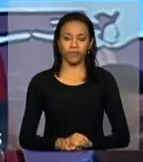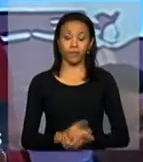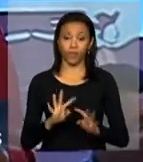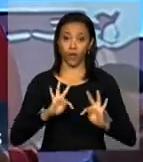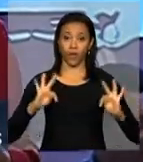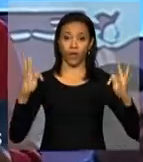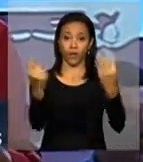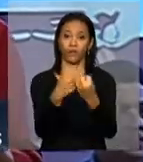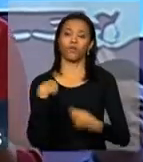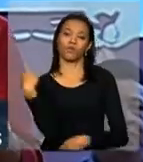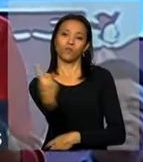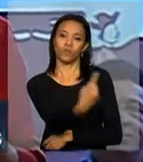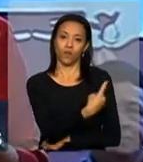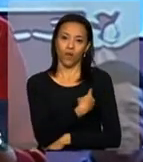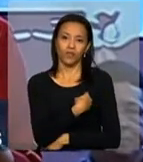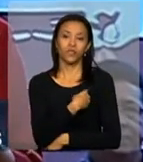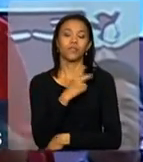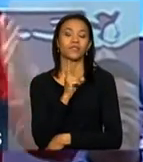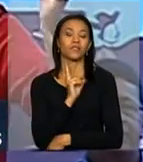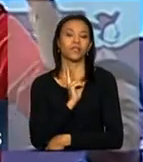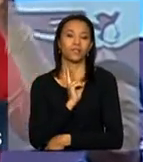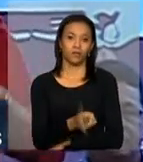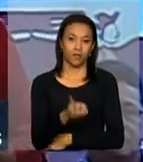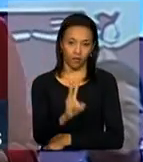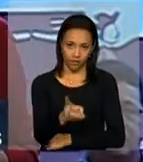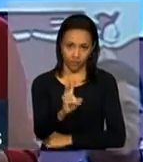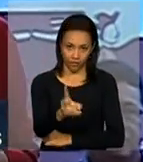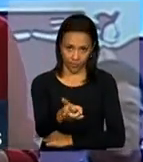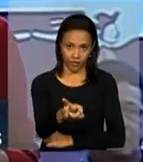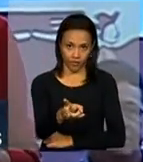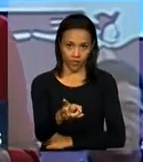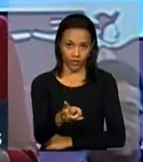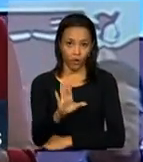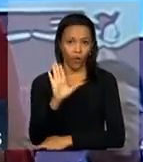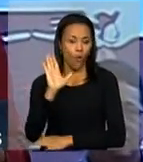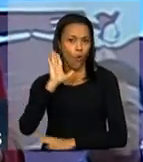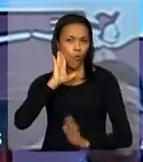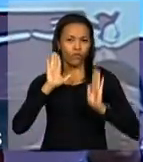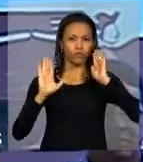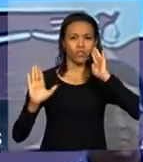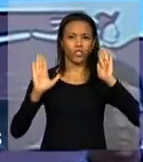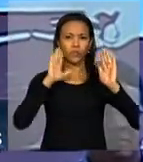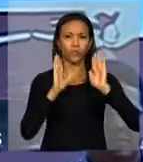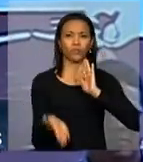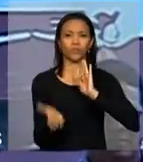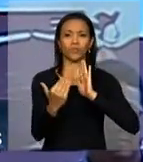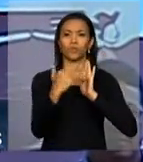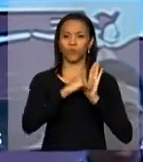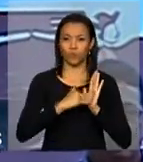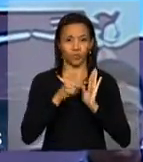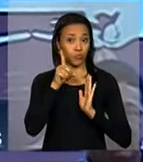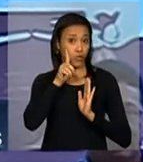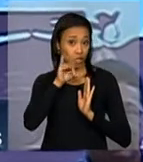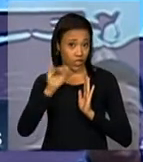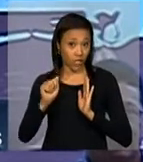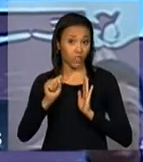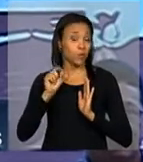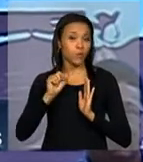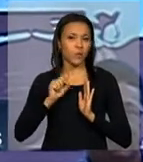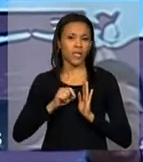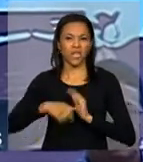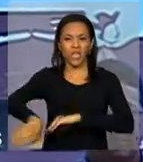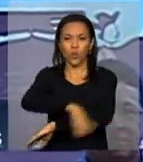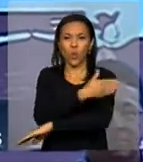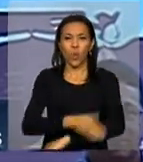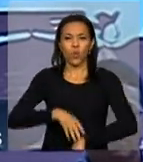todos nós escutamos nos últimos dias as